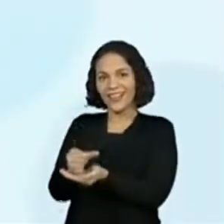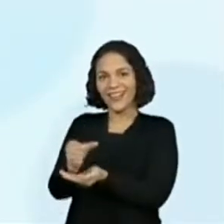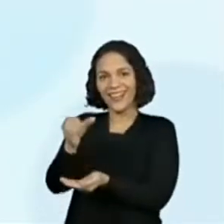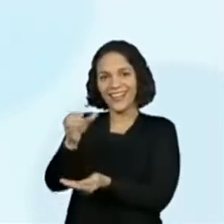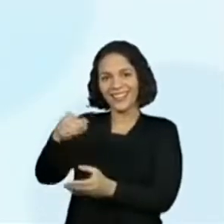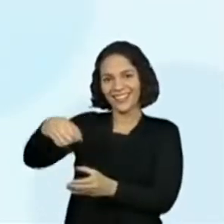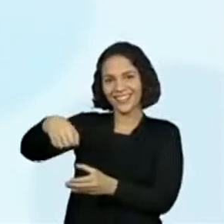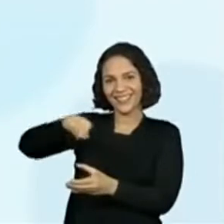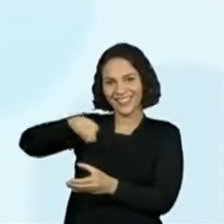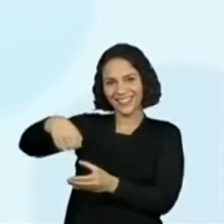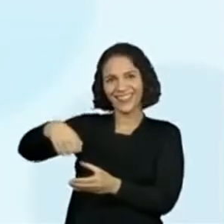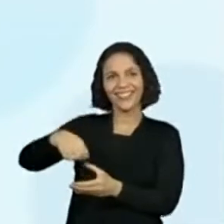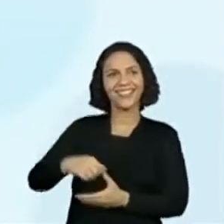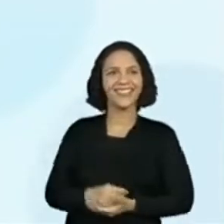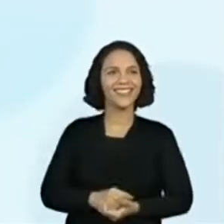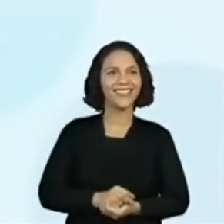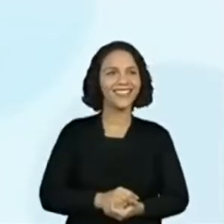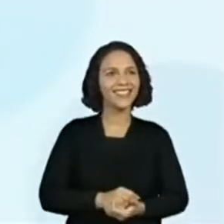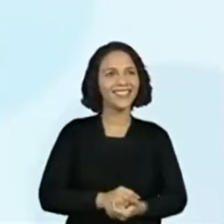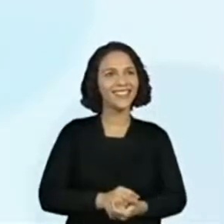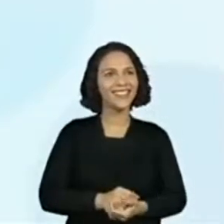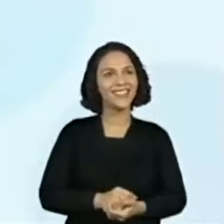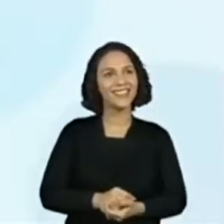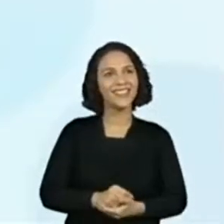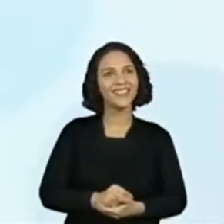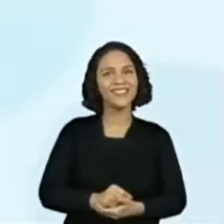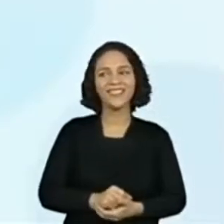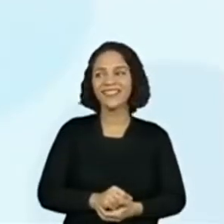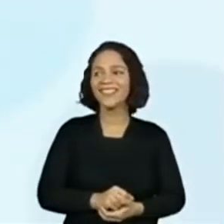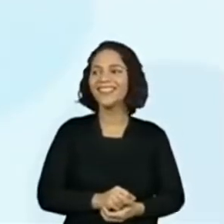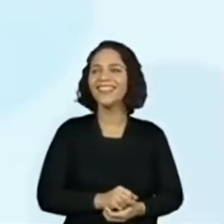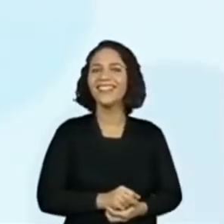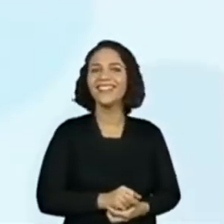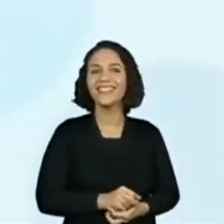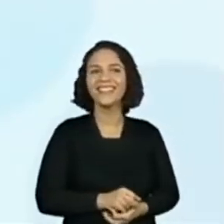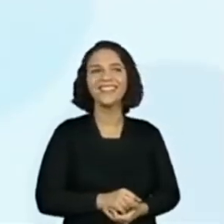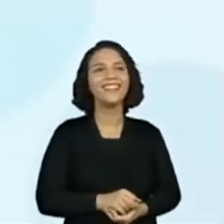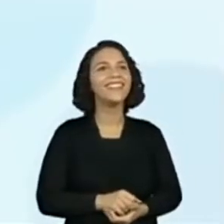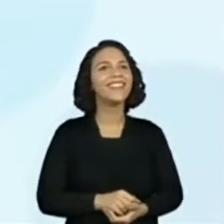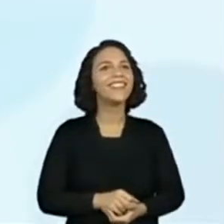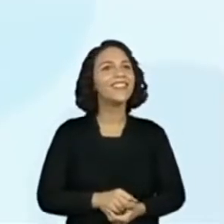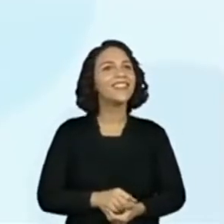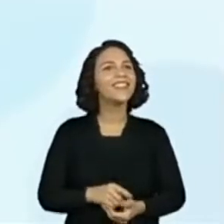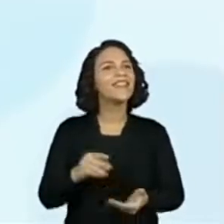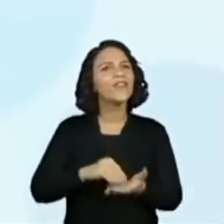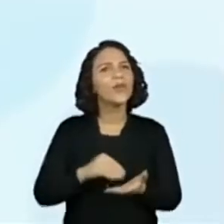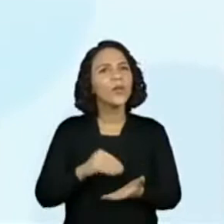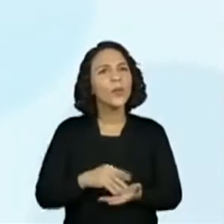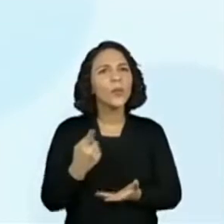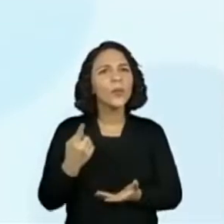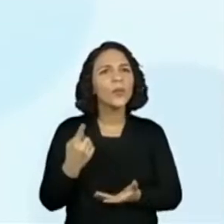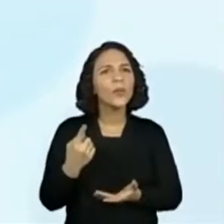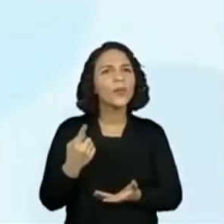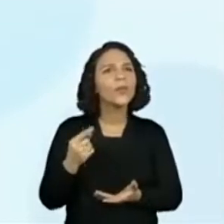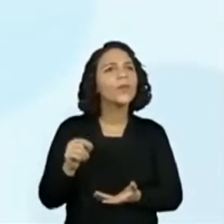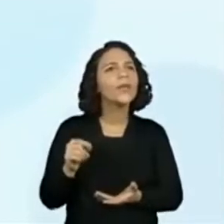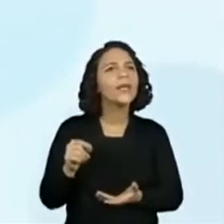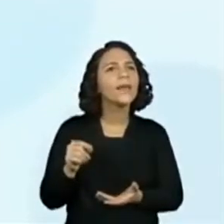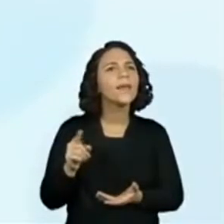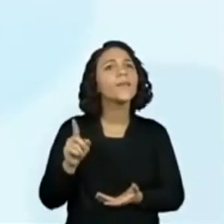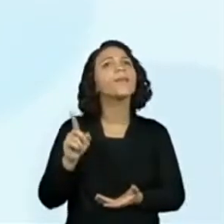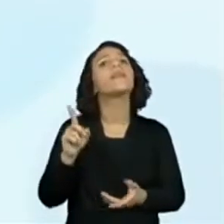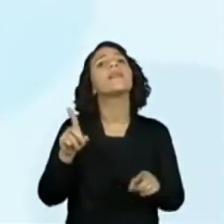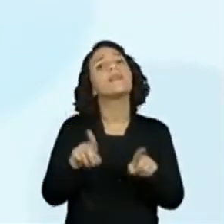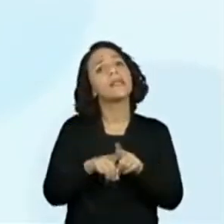Que é a lata de suco de uva, né? Tá Isso. faltando um. Tá faltando um. Que é, na verdade, ali é uma o lata. Potinho. É uma lata